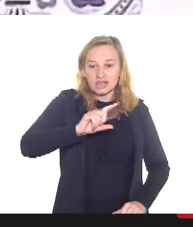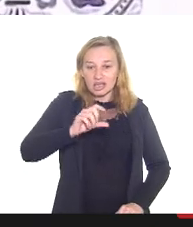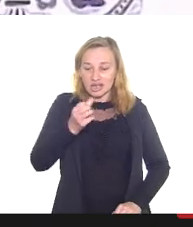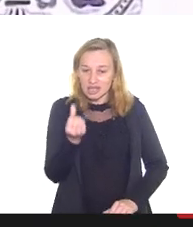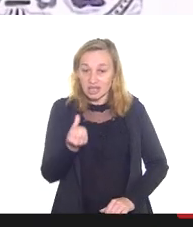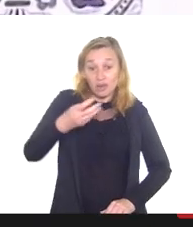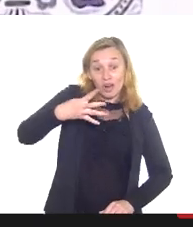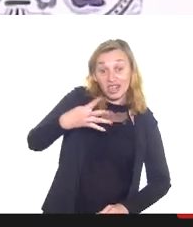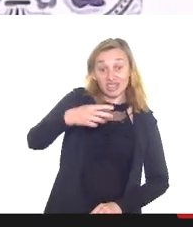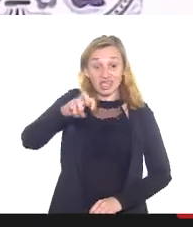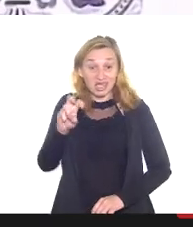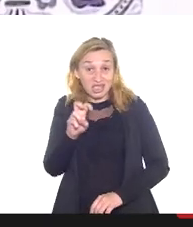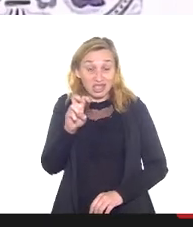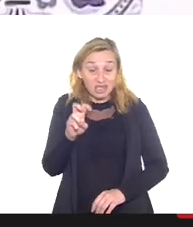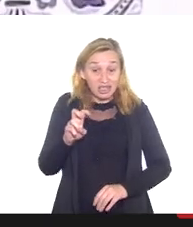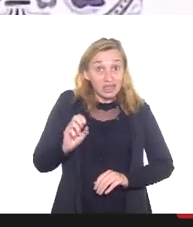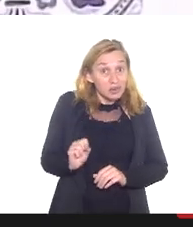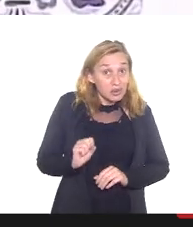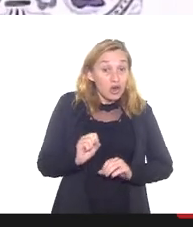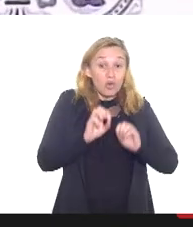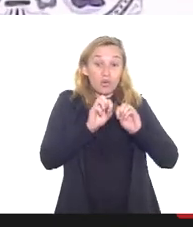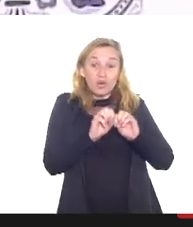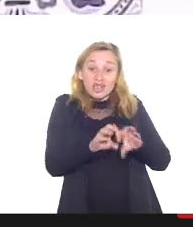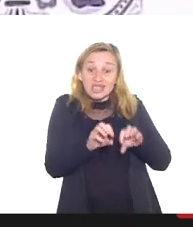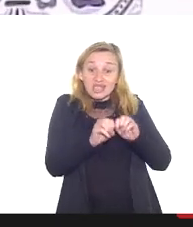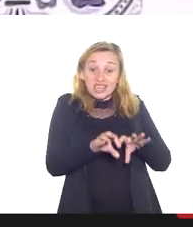tocante ao ensino da cultura